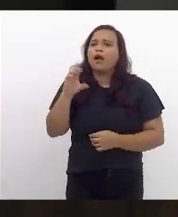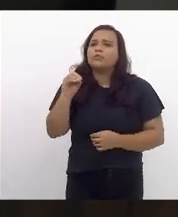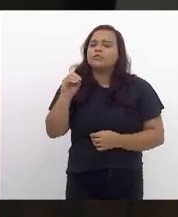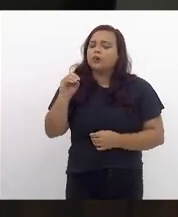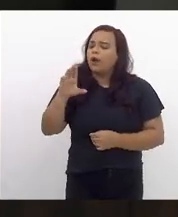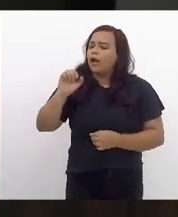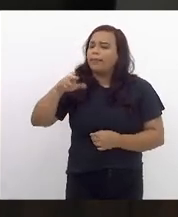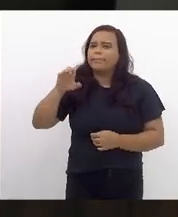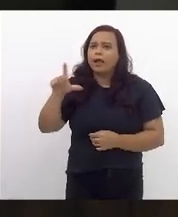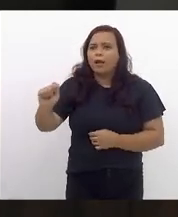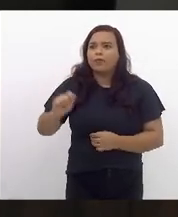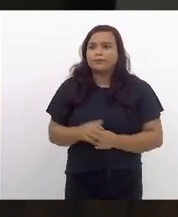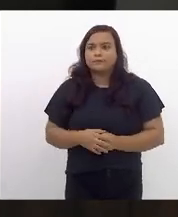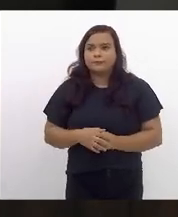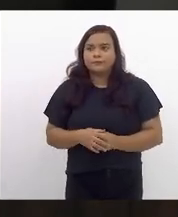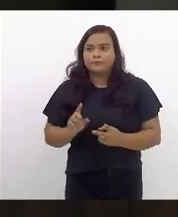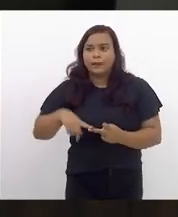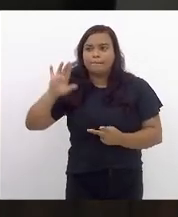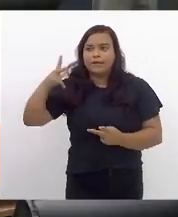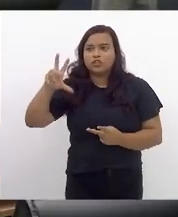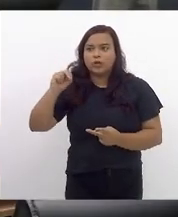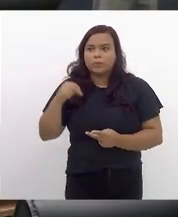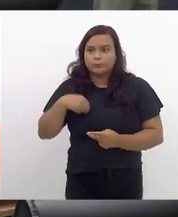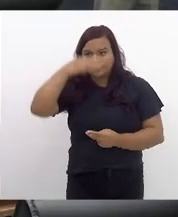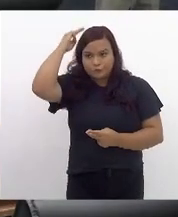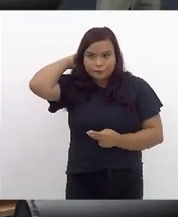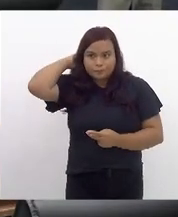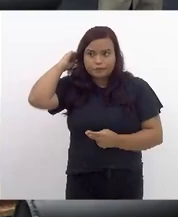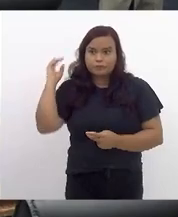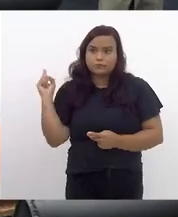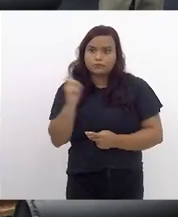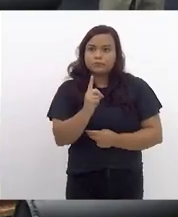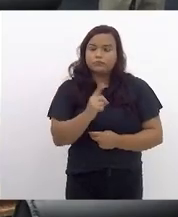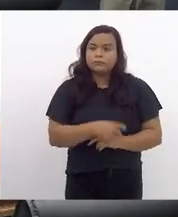Canella. Deputado Márcio Pacheco.